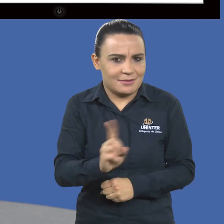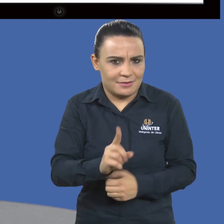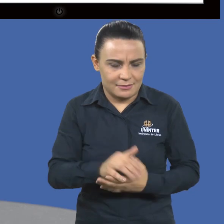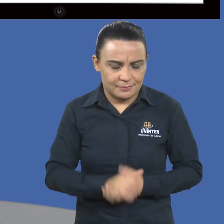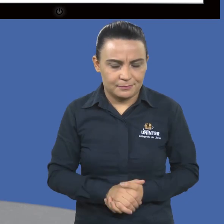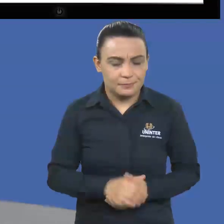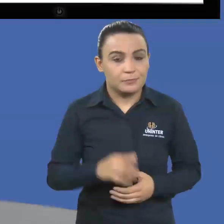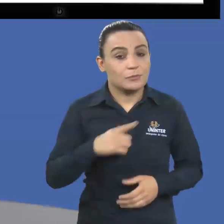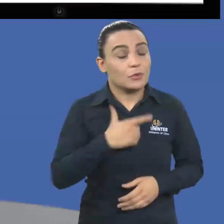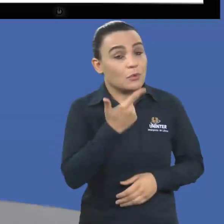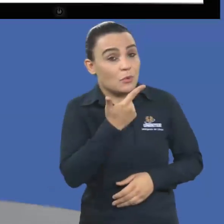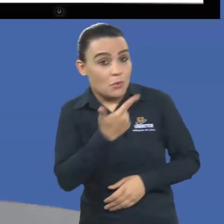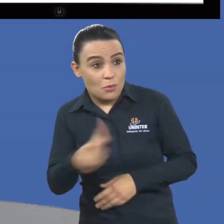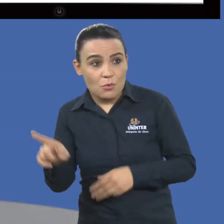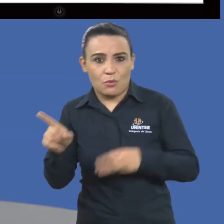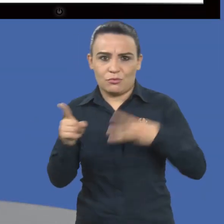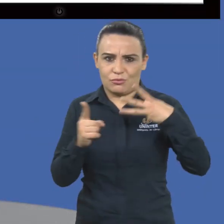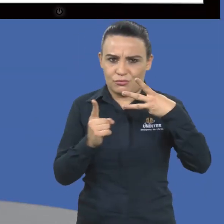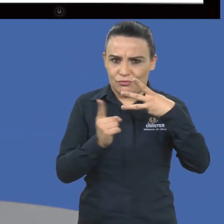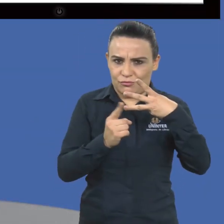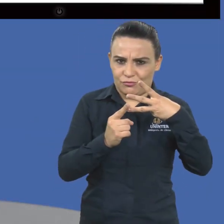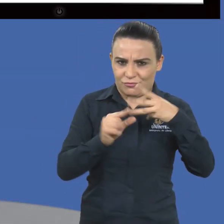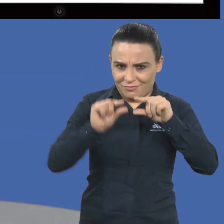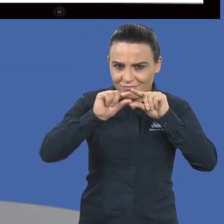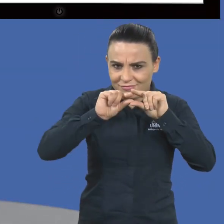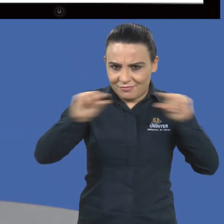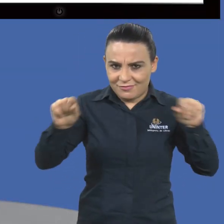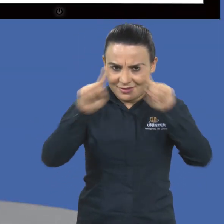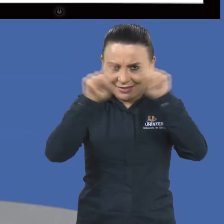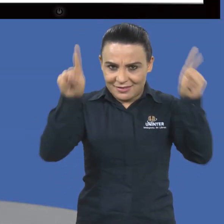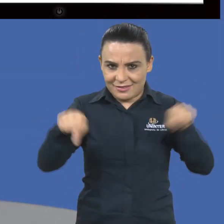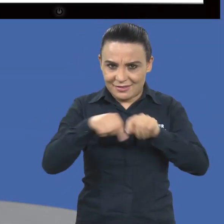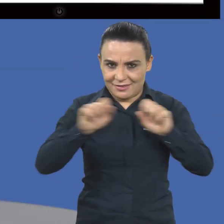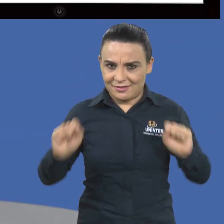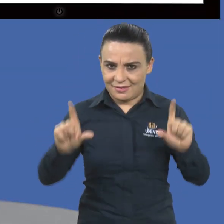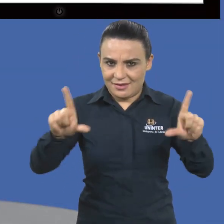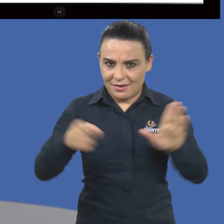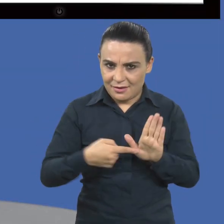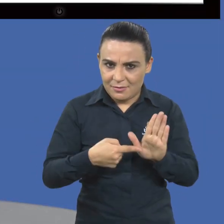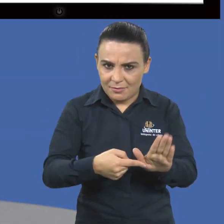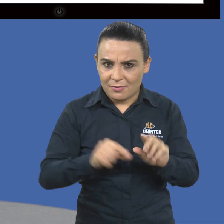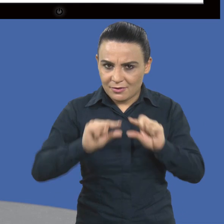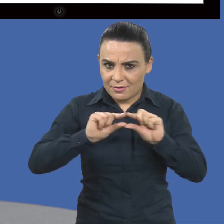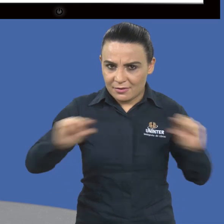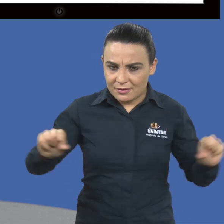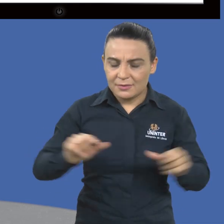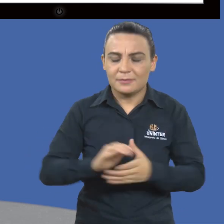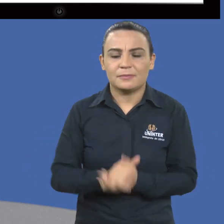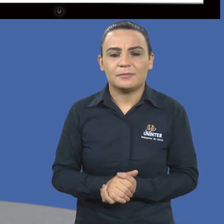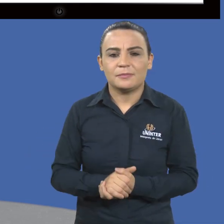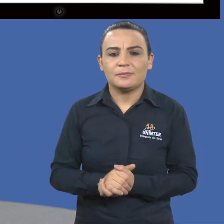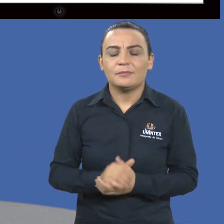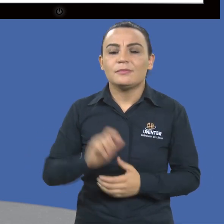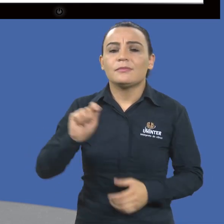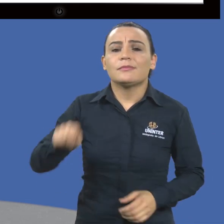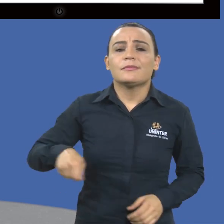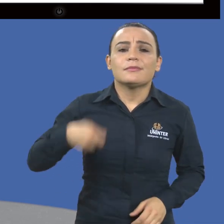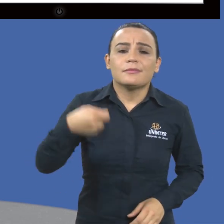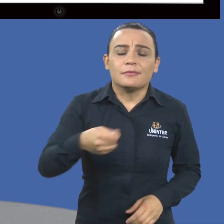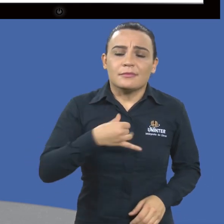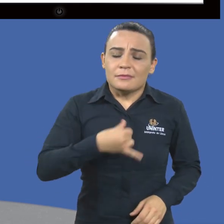tal. Um outro ponto que está assinalado na tela é a